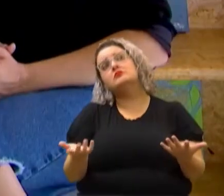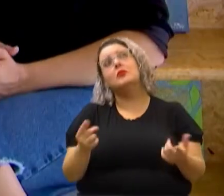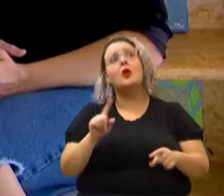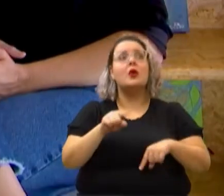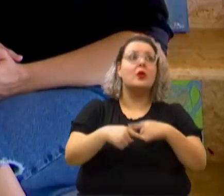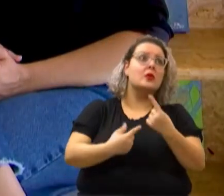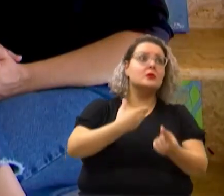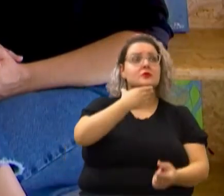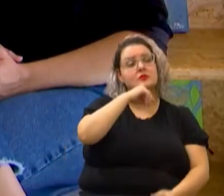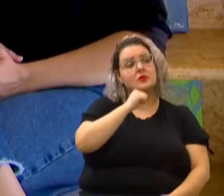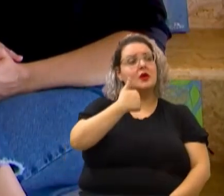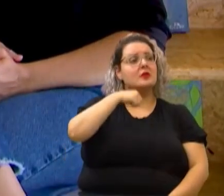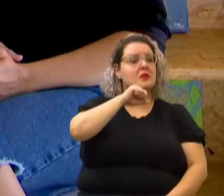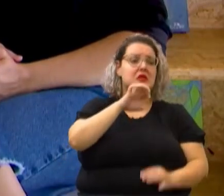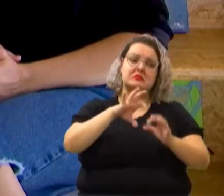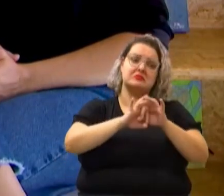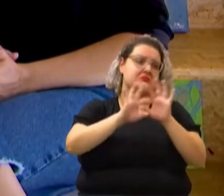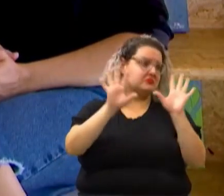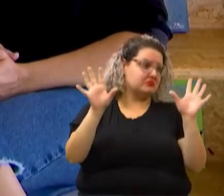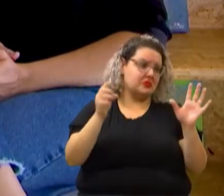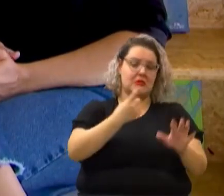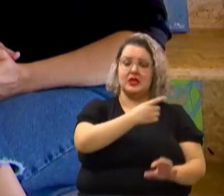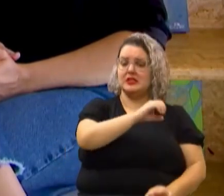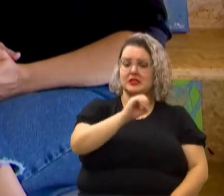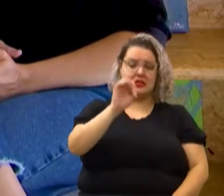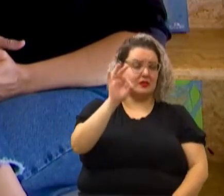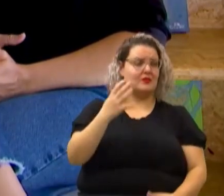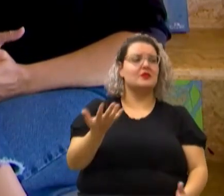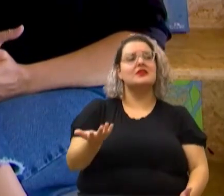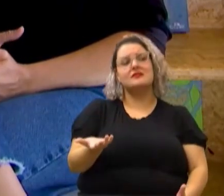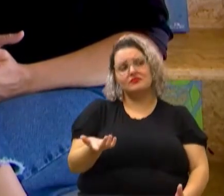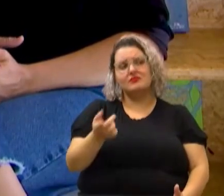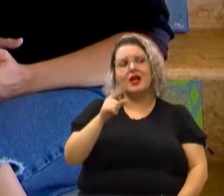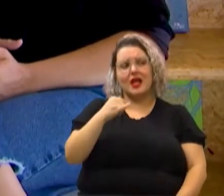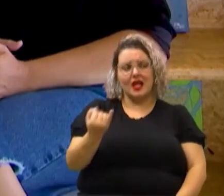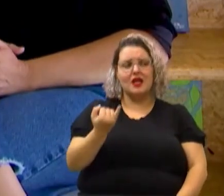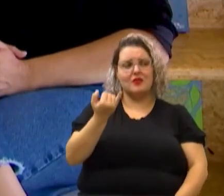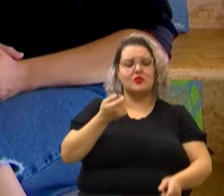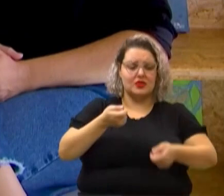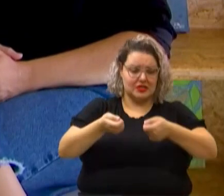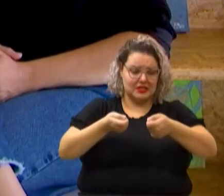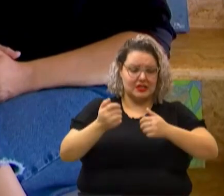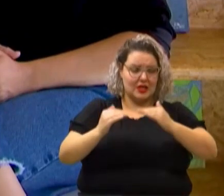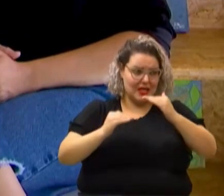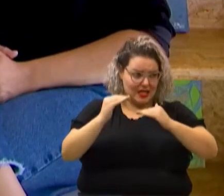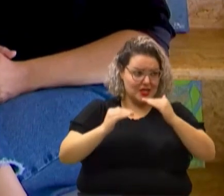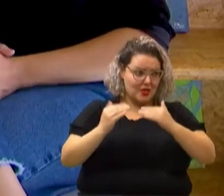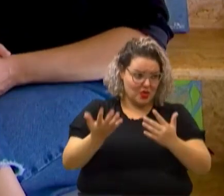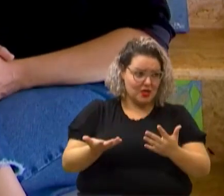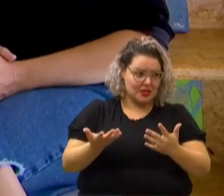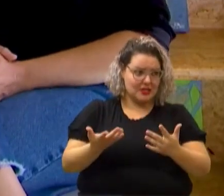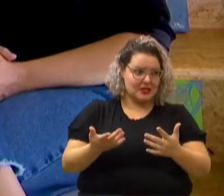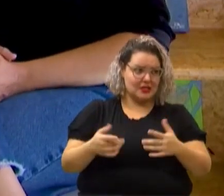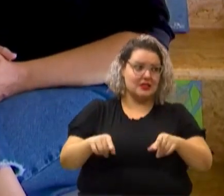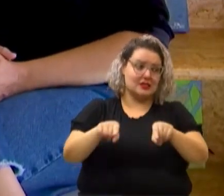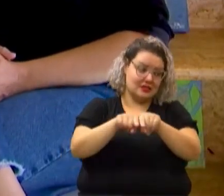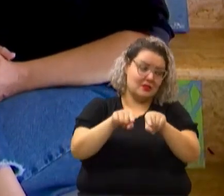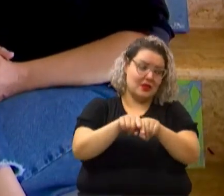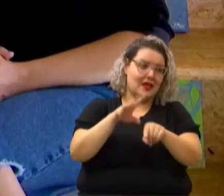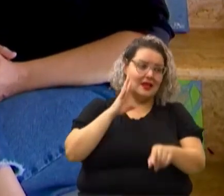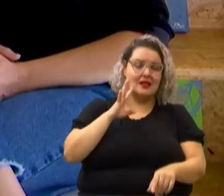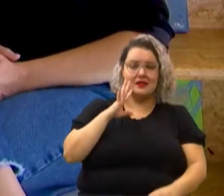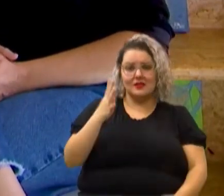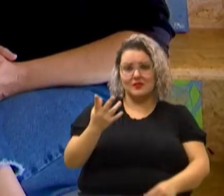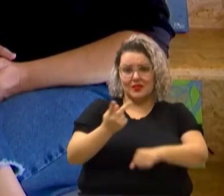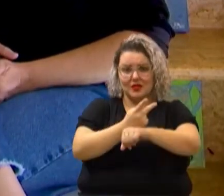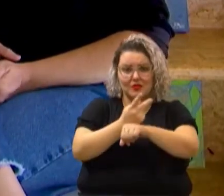outros né liberam 100%, então é importante ter esse equilíbrio e é